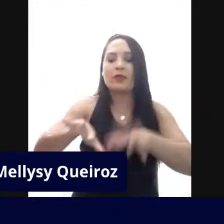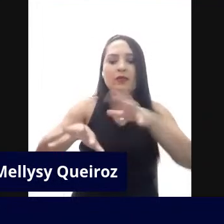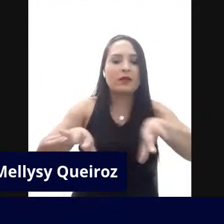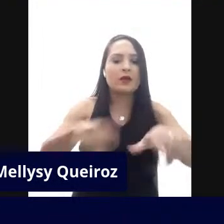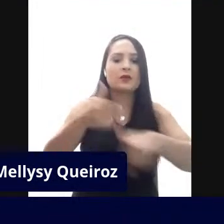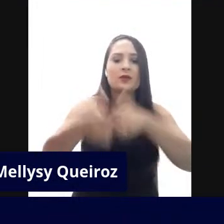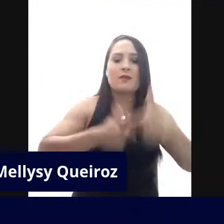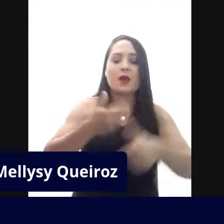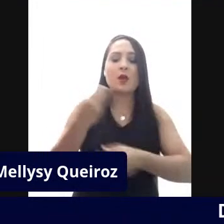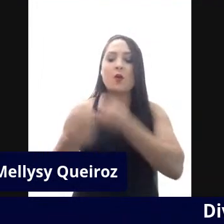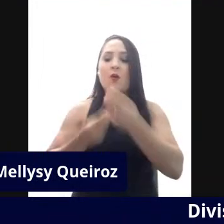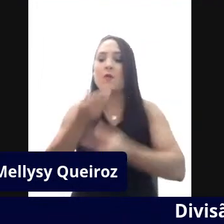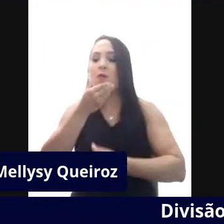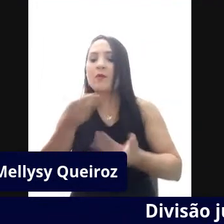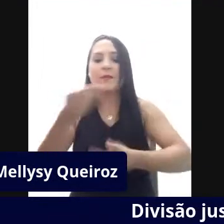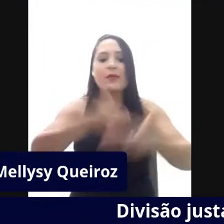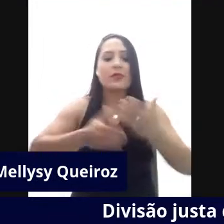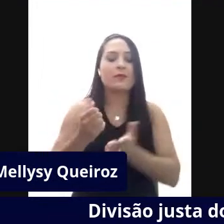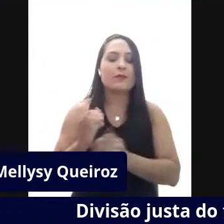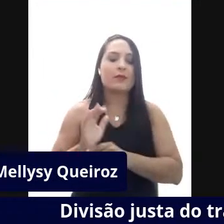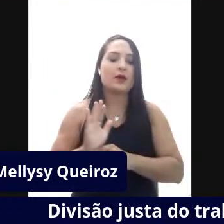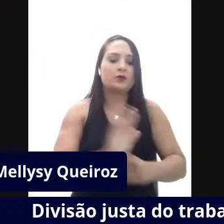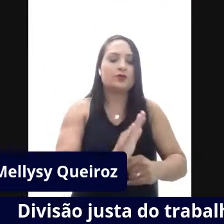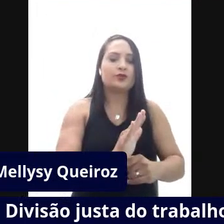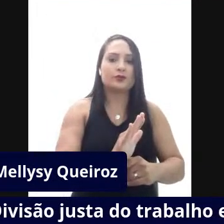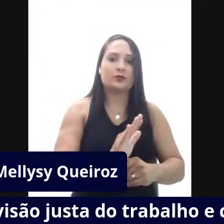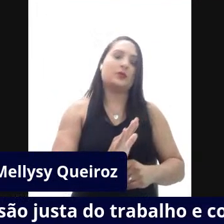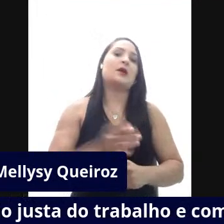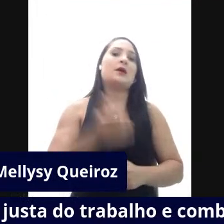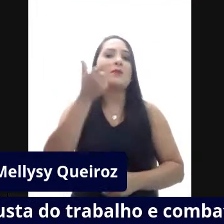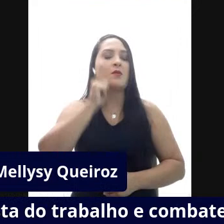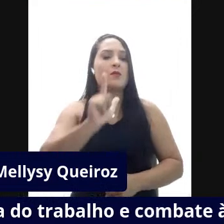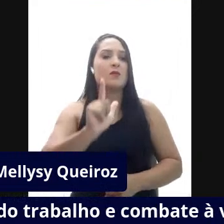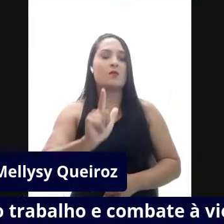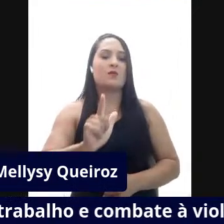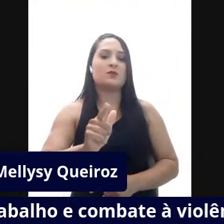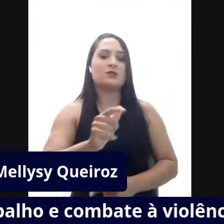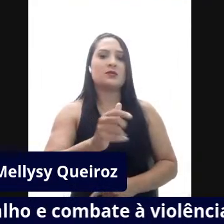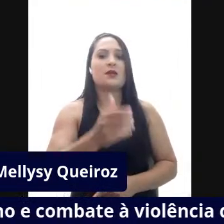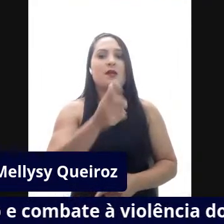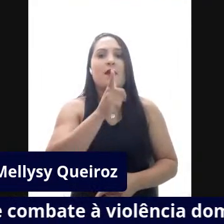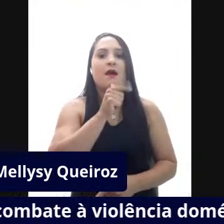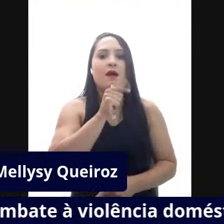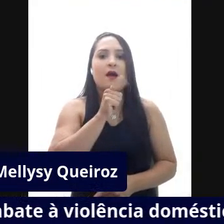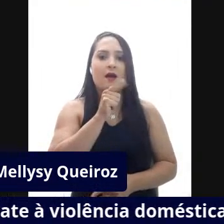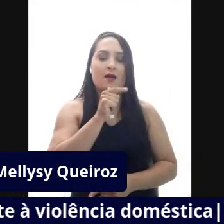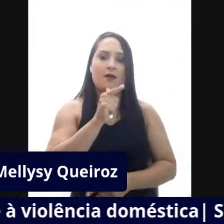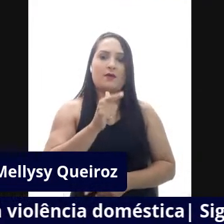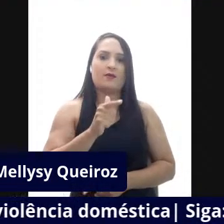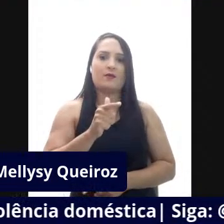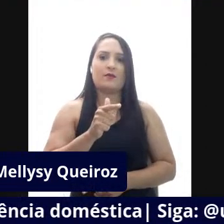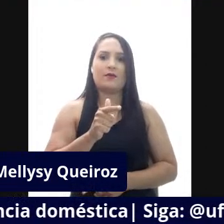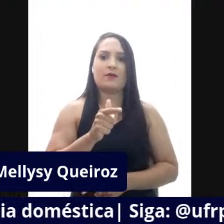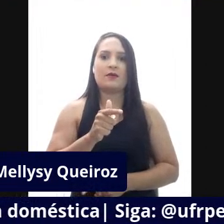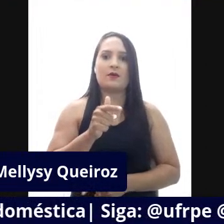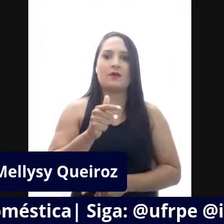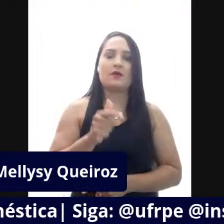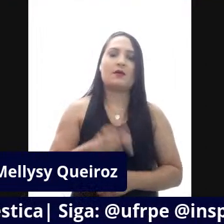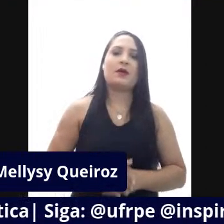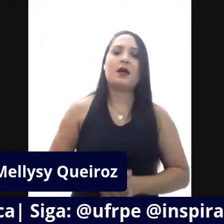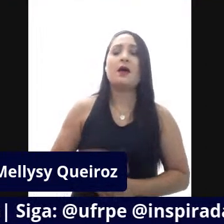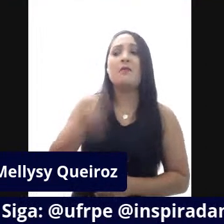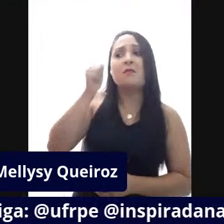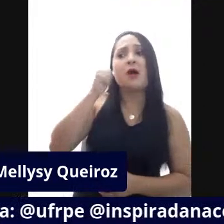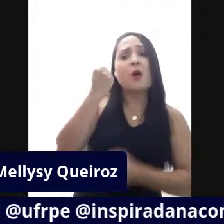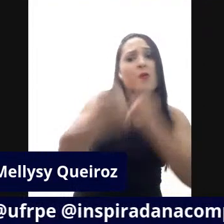homens no prover a água para dentro de casa para uso doméstico. Elas falavam, eles de vez em quando ajudam. Mas